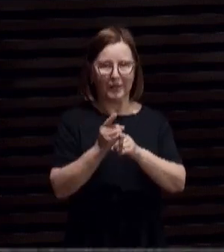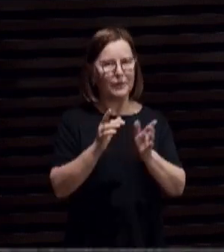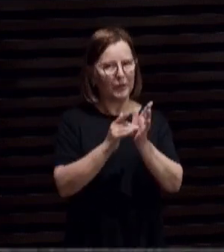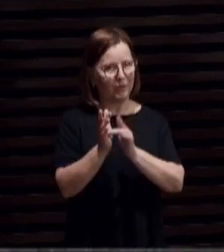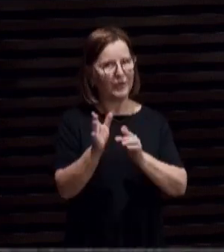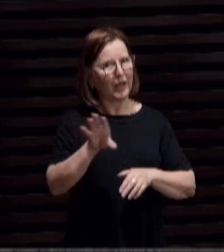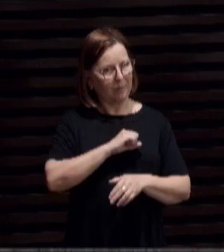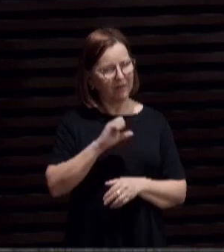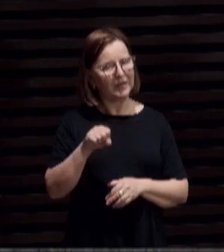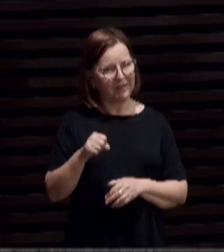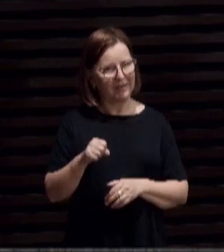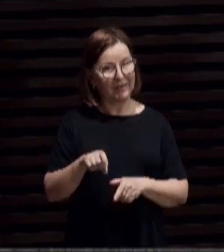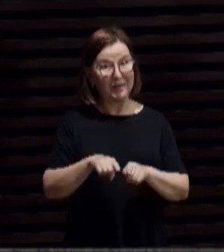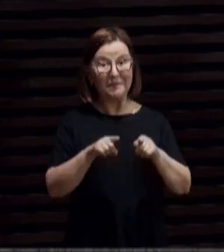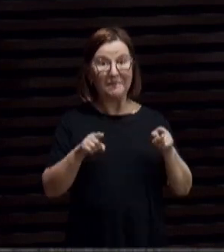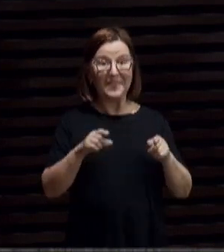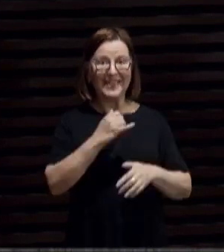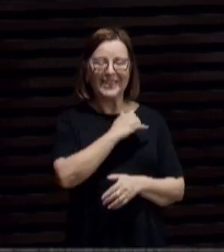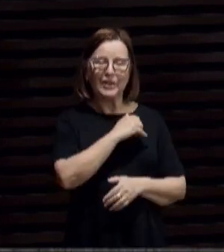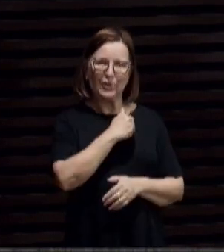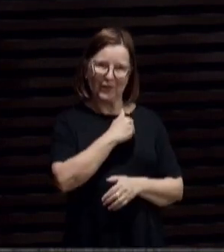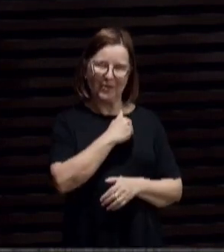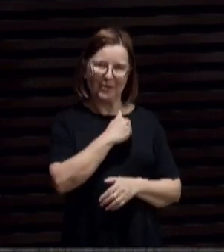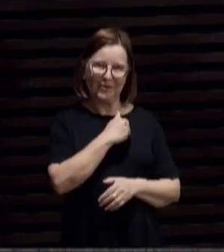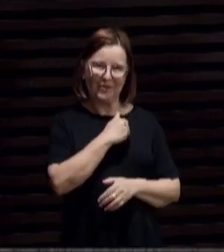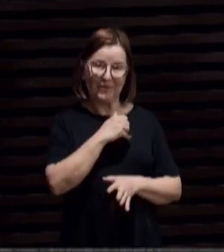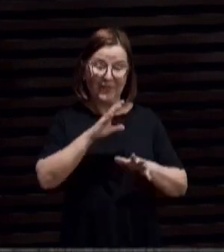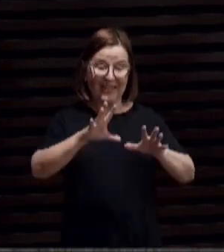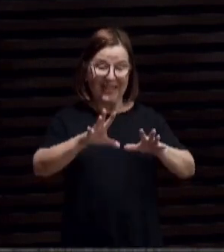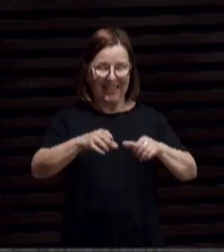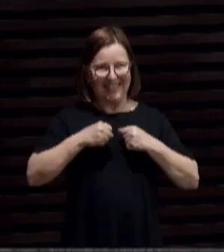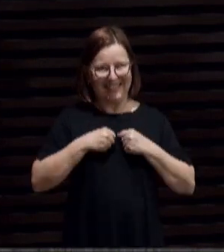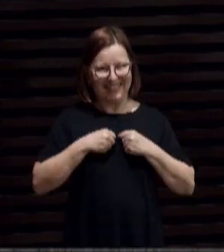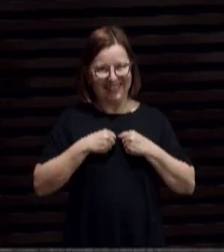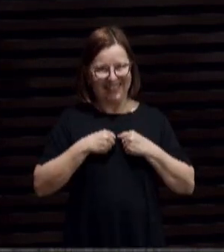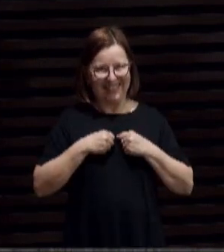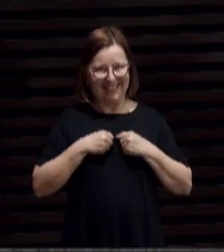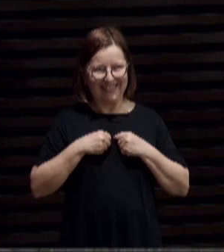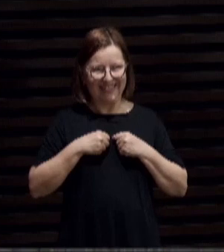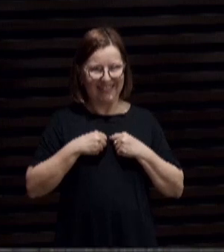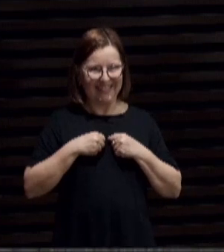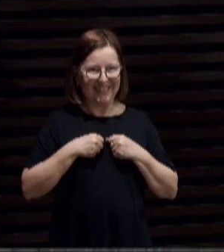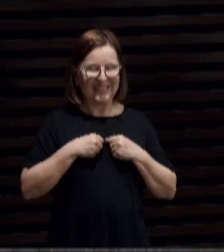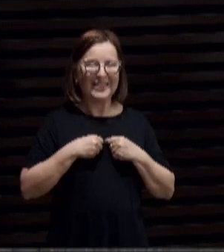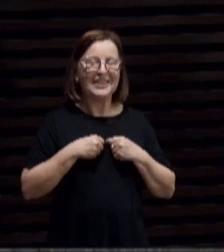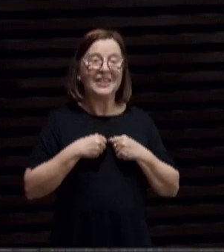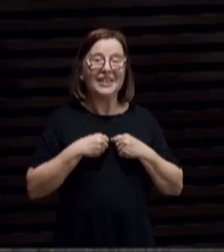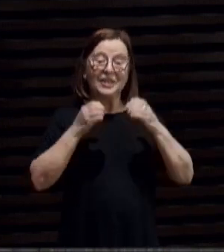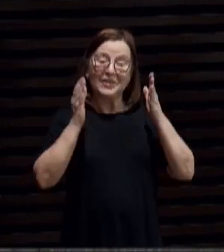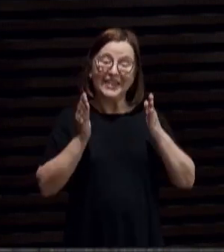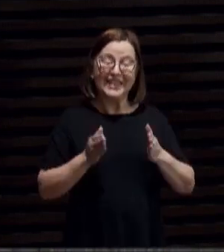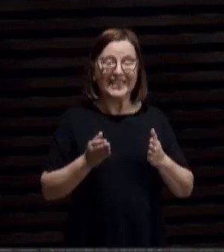ele tomava parte, ele tomava posse daquilo que ele recebia.